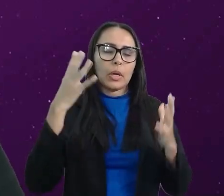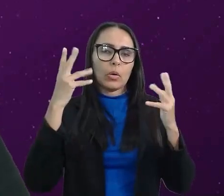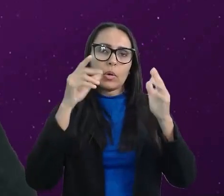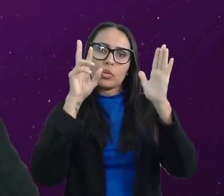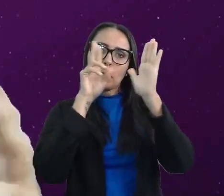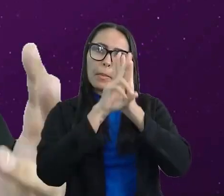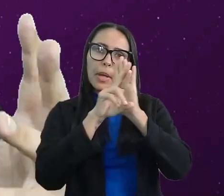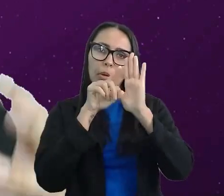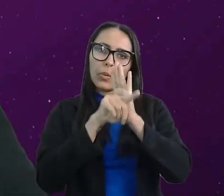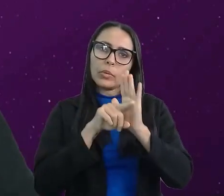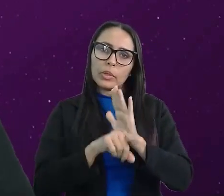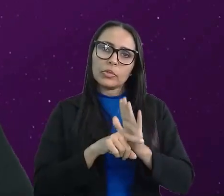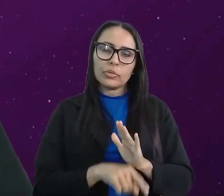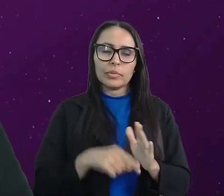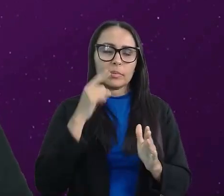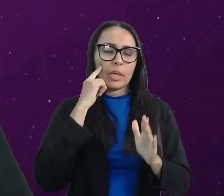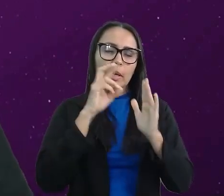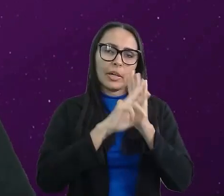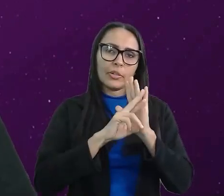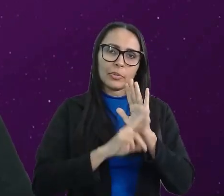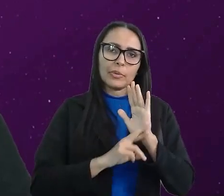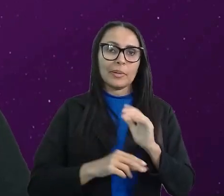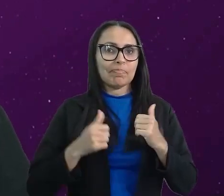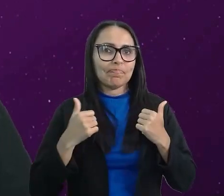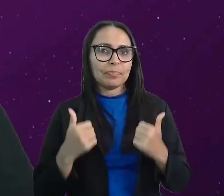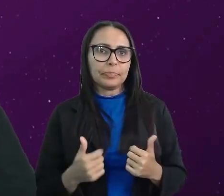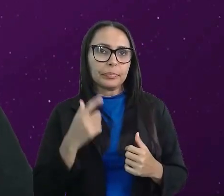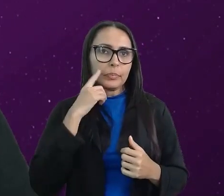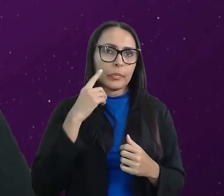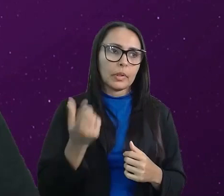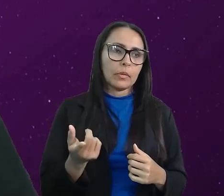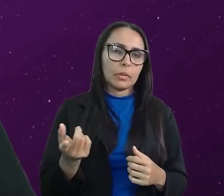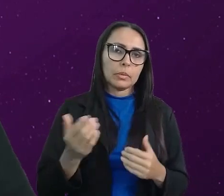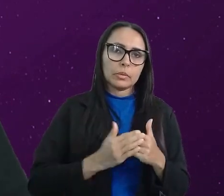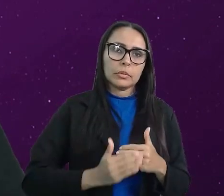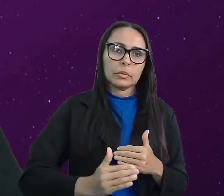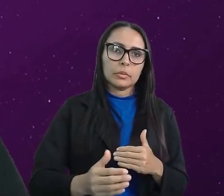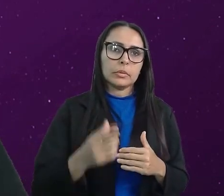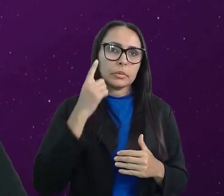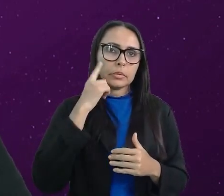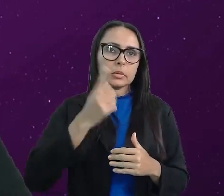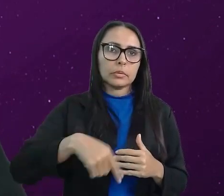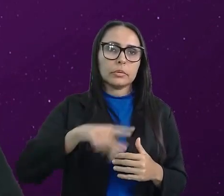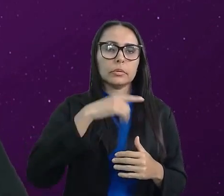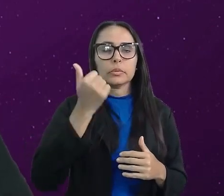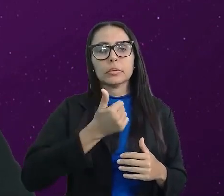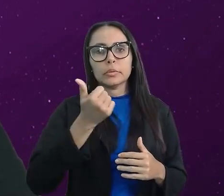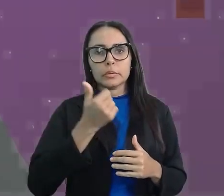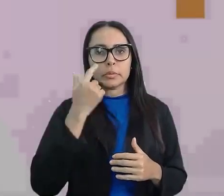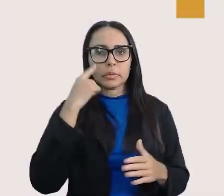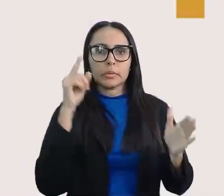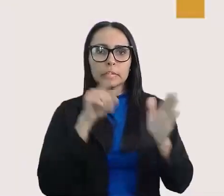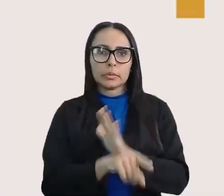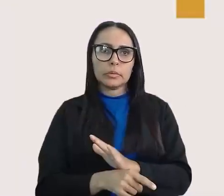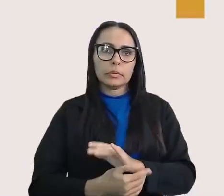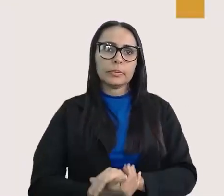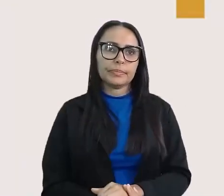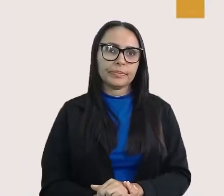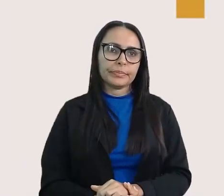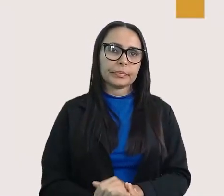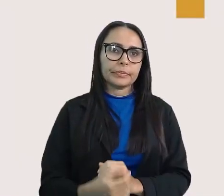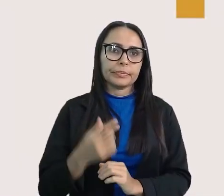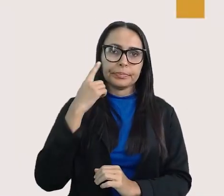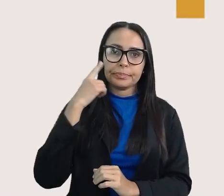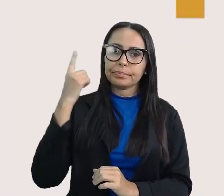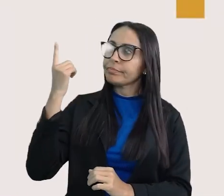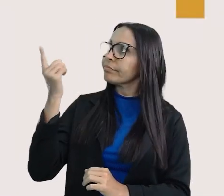algumas questões para aliviar ainda mais essa atenção vamos começar com nossa primeira questão uma